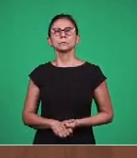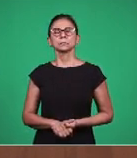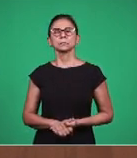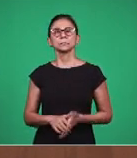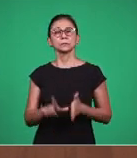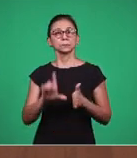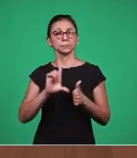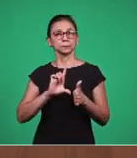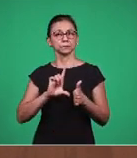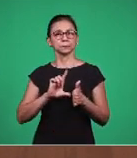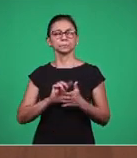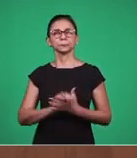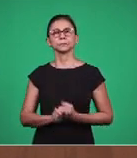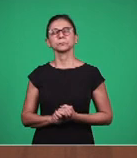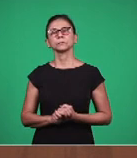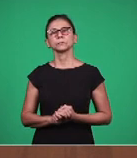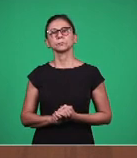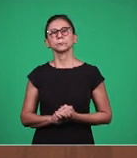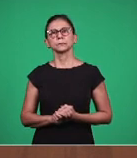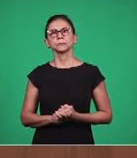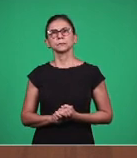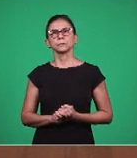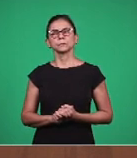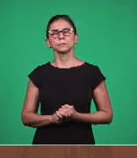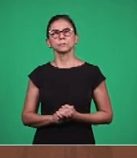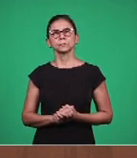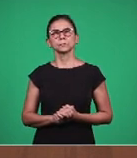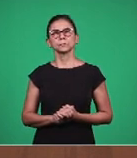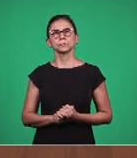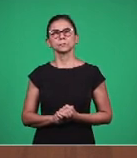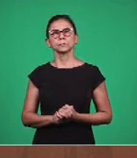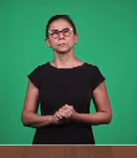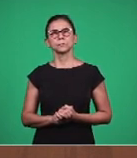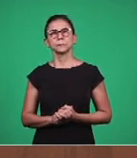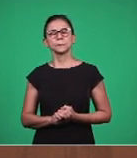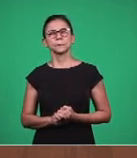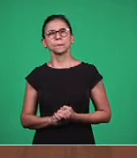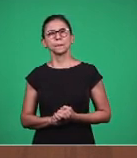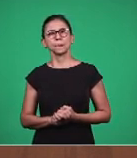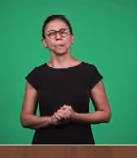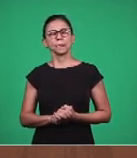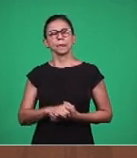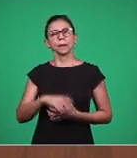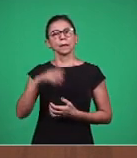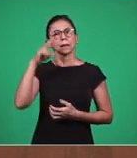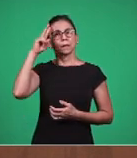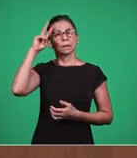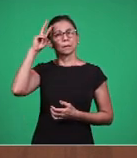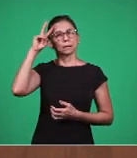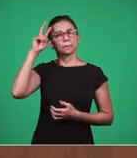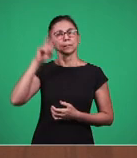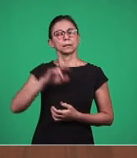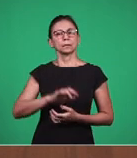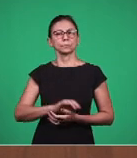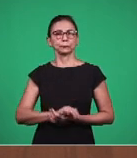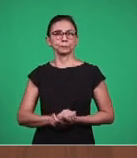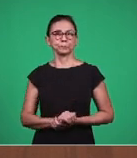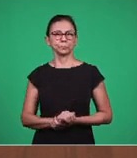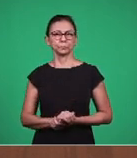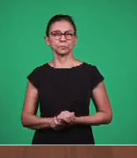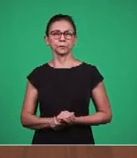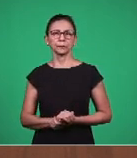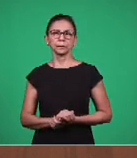antes das perguntas que vamos fazer, queremos lembrar os irmãos que estamos dando